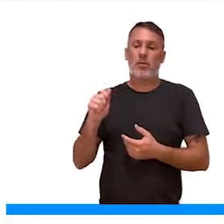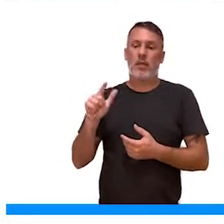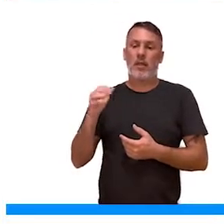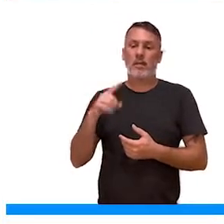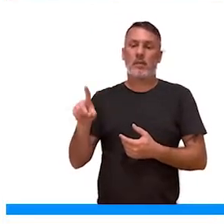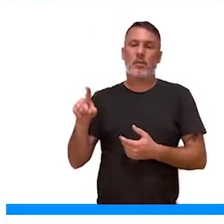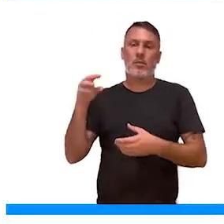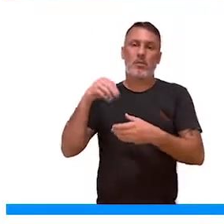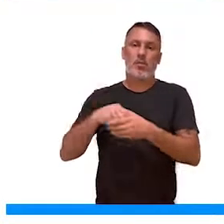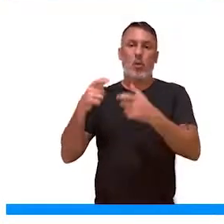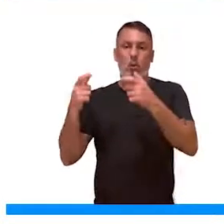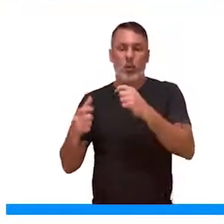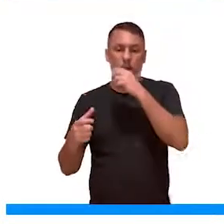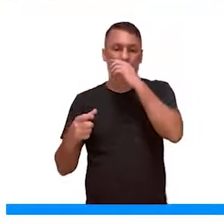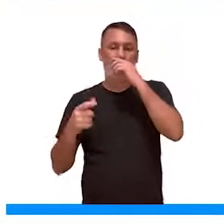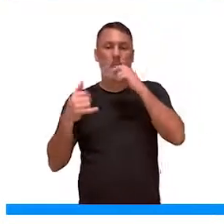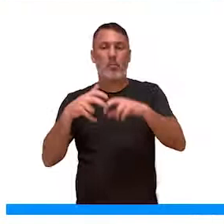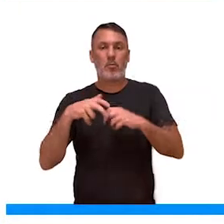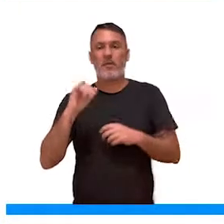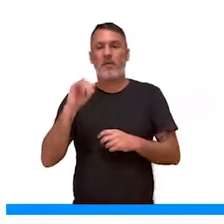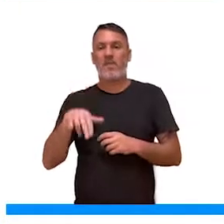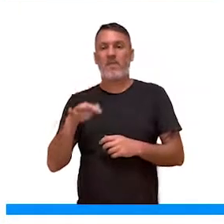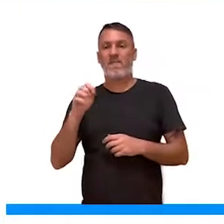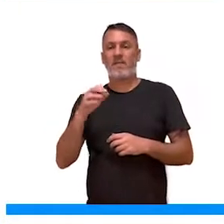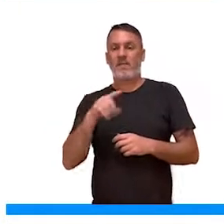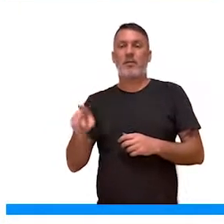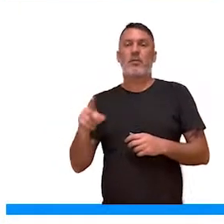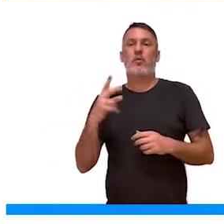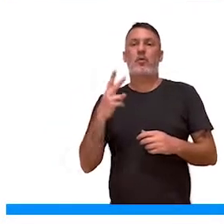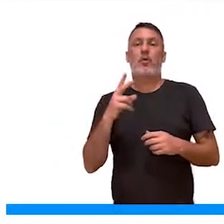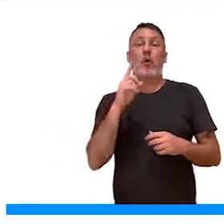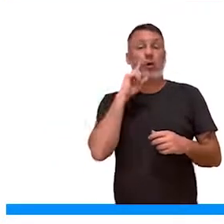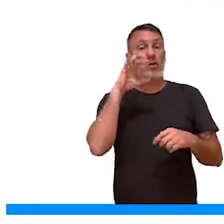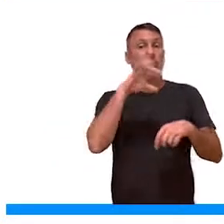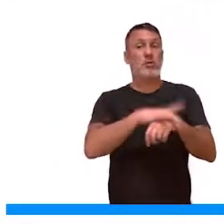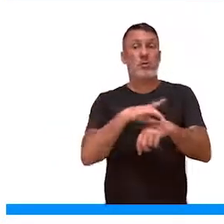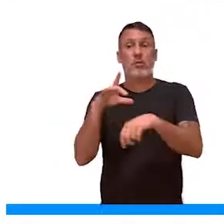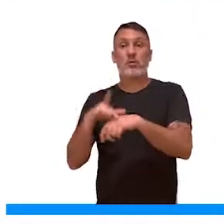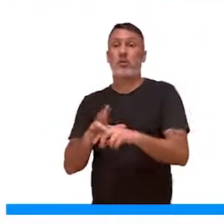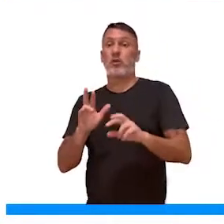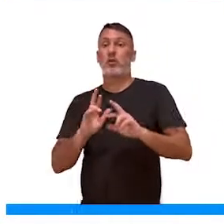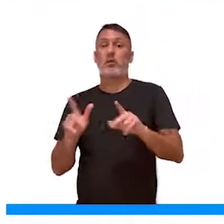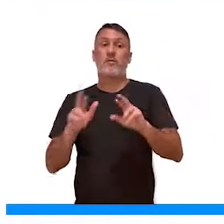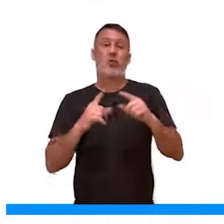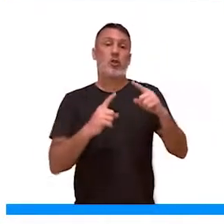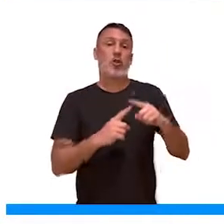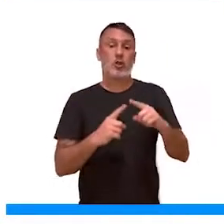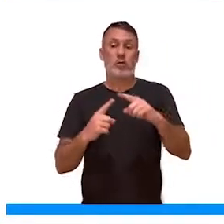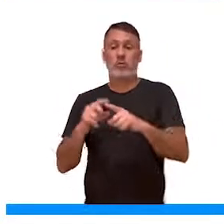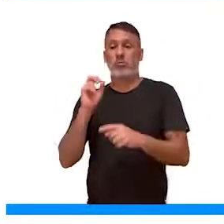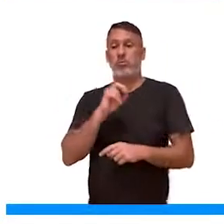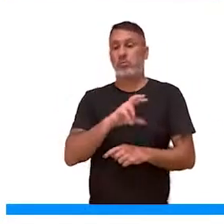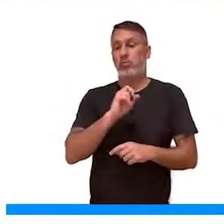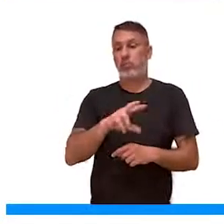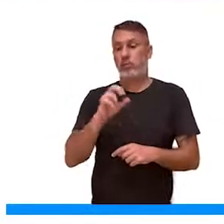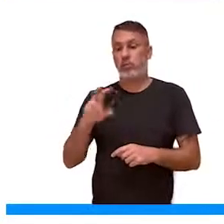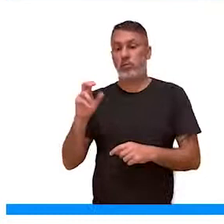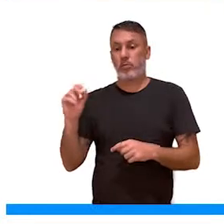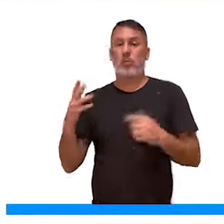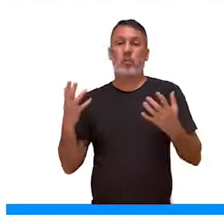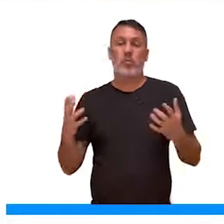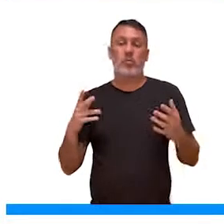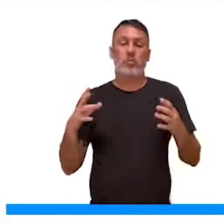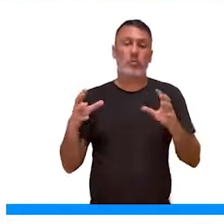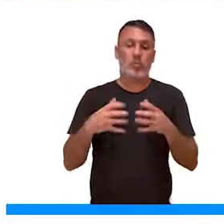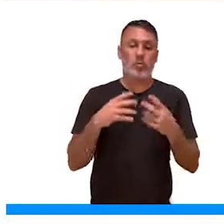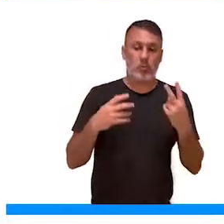no hospedeiro e com isso a sua infestação. Então, infecção unicelular. Infestação é